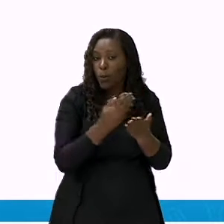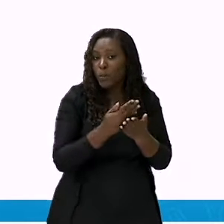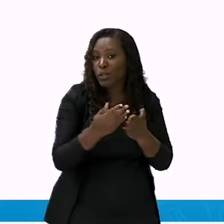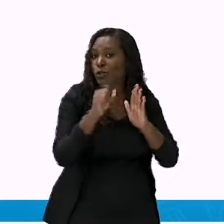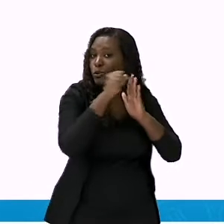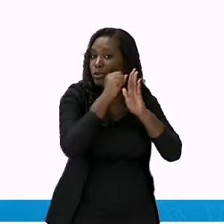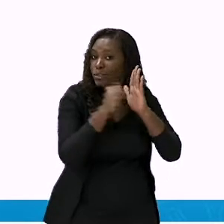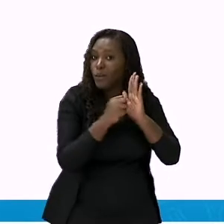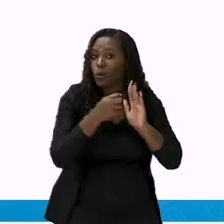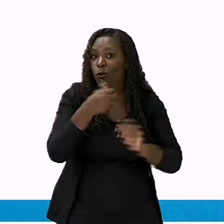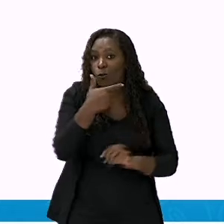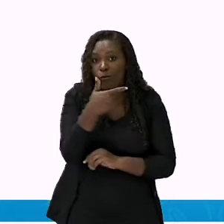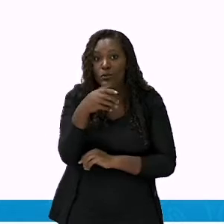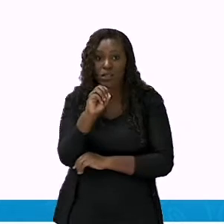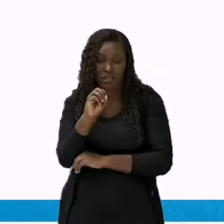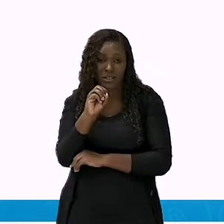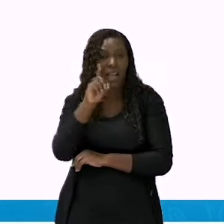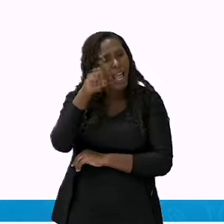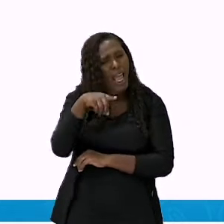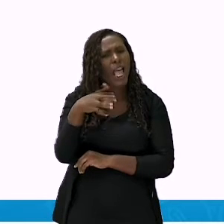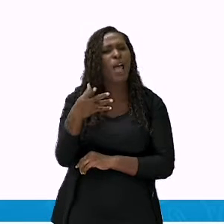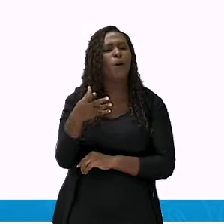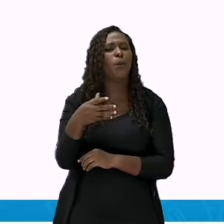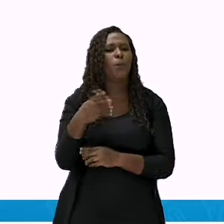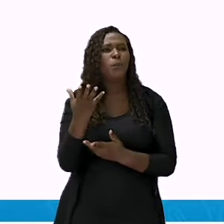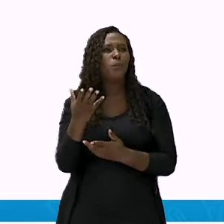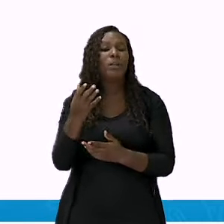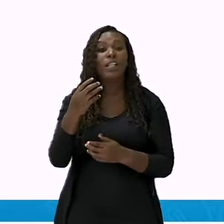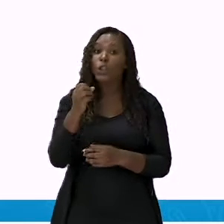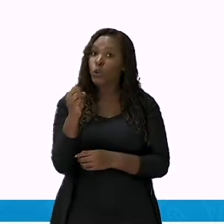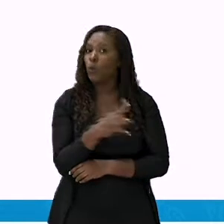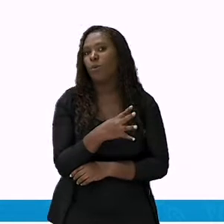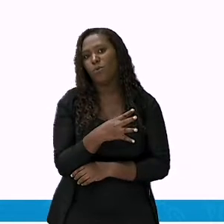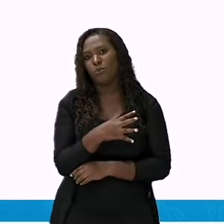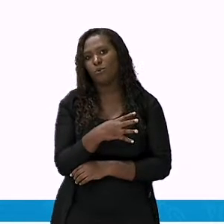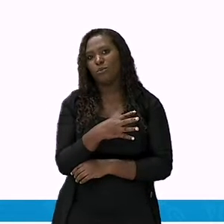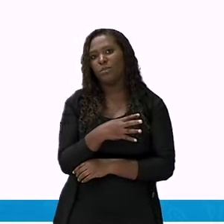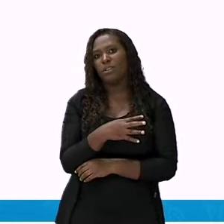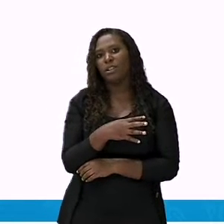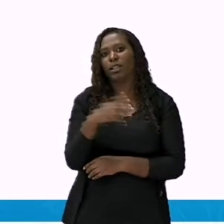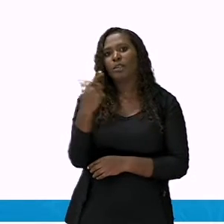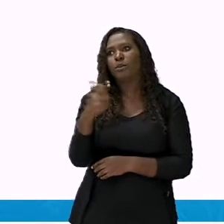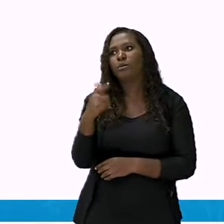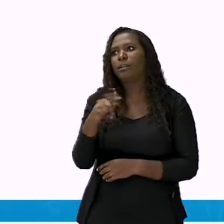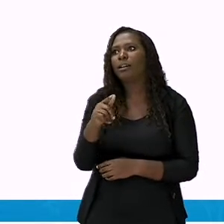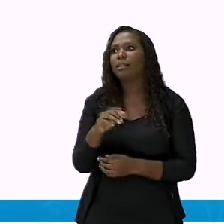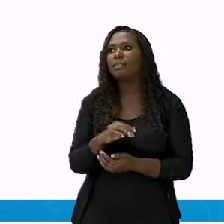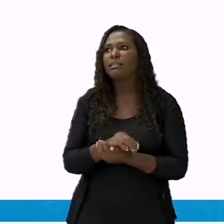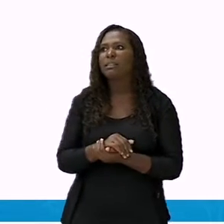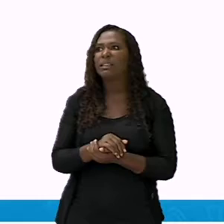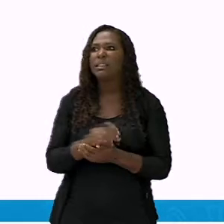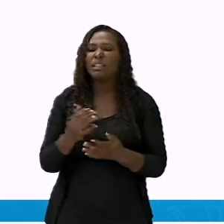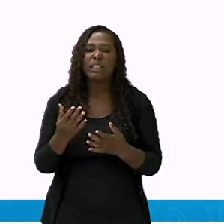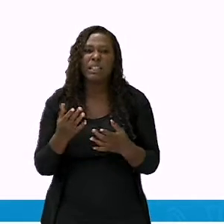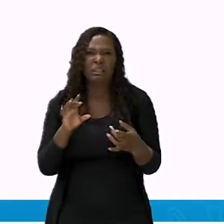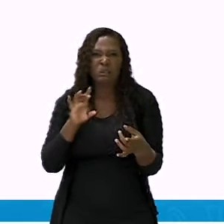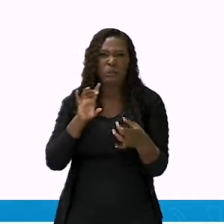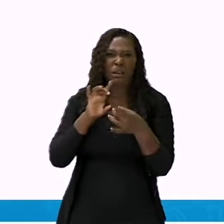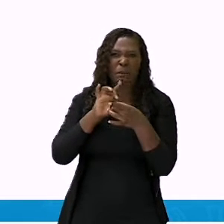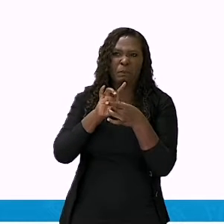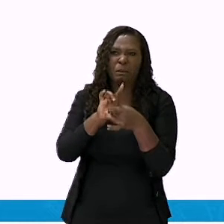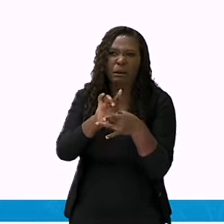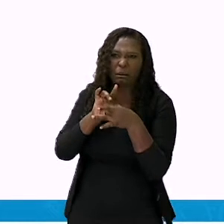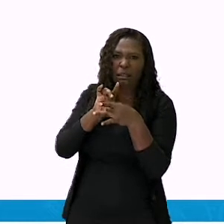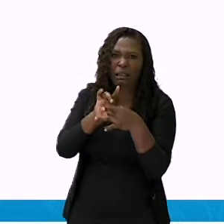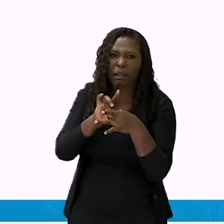que novo, e não tem compromisso nenhum com o mundo real, ou seja, não imita em nada